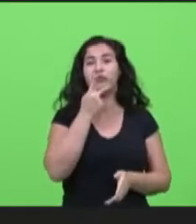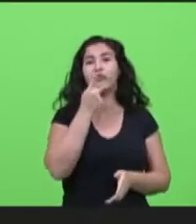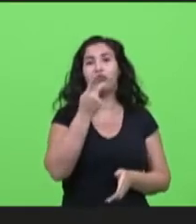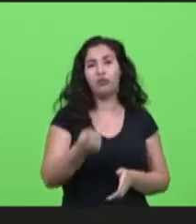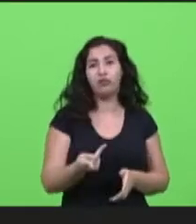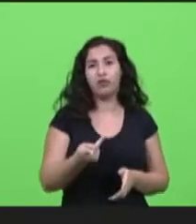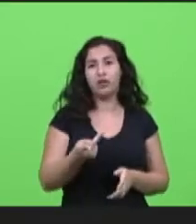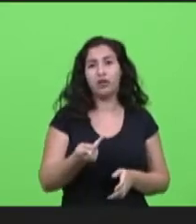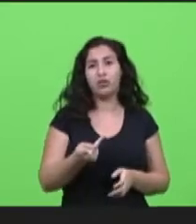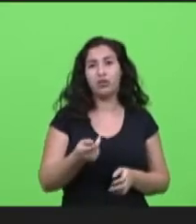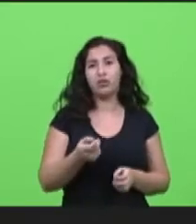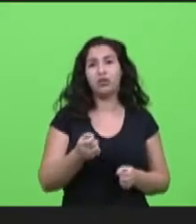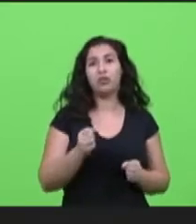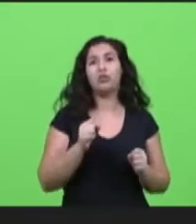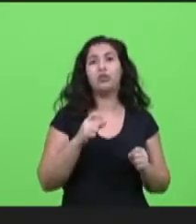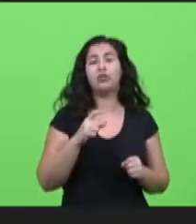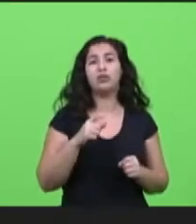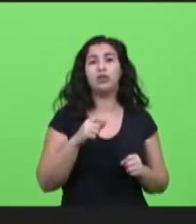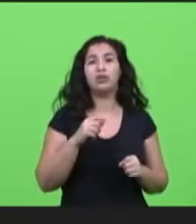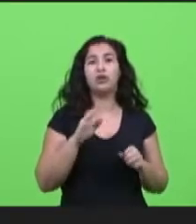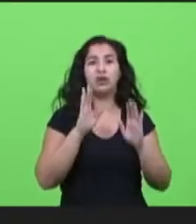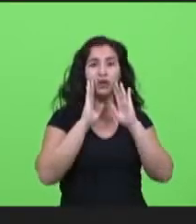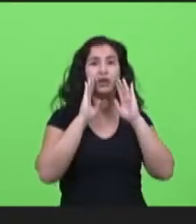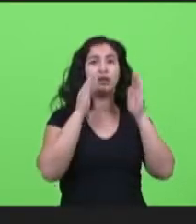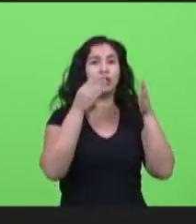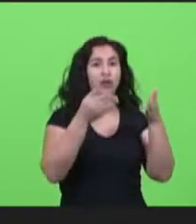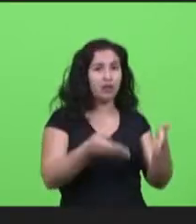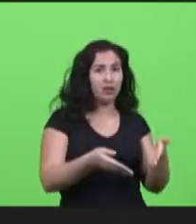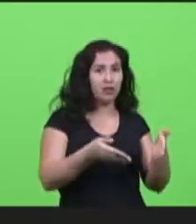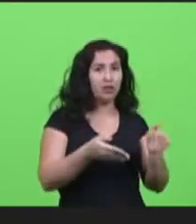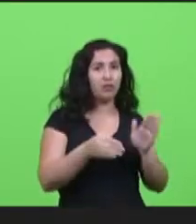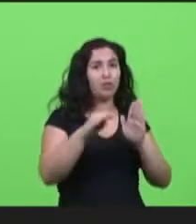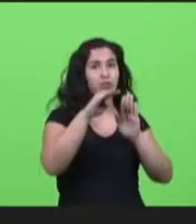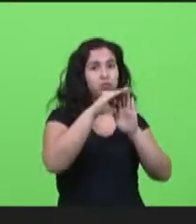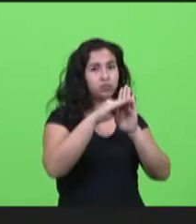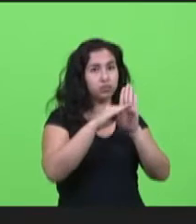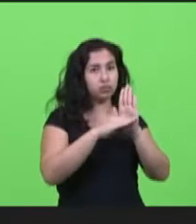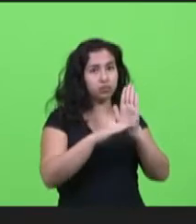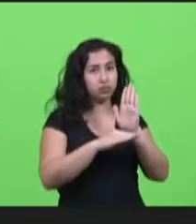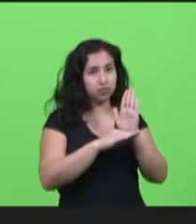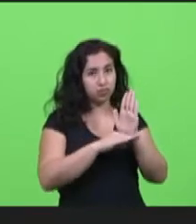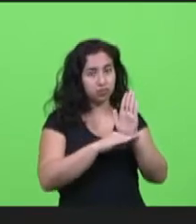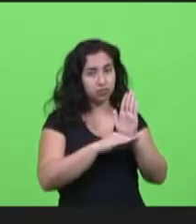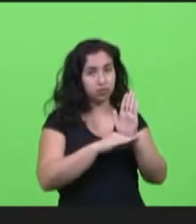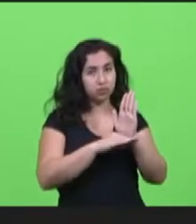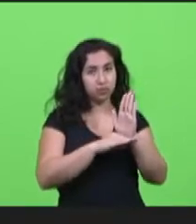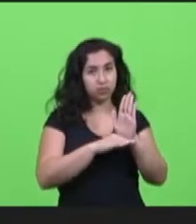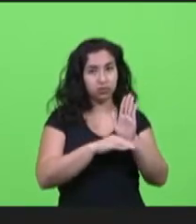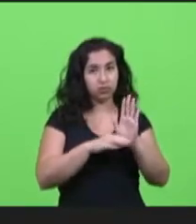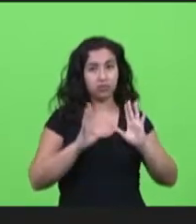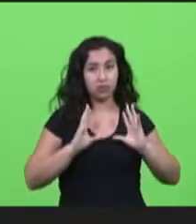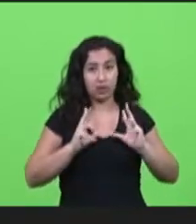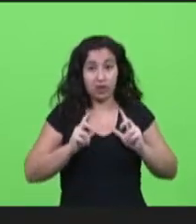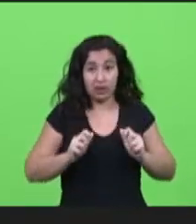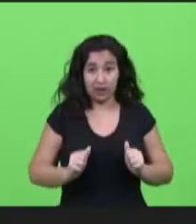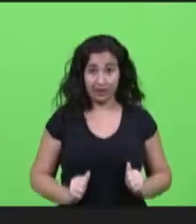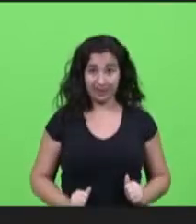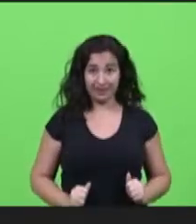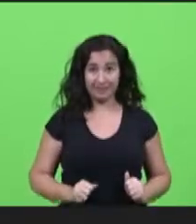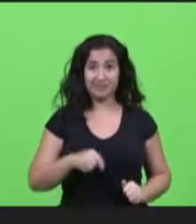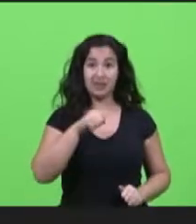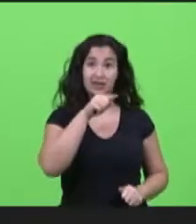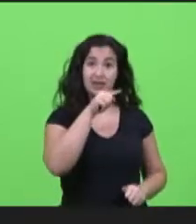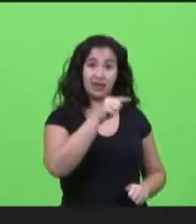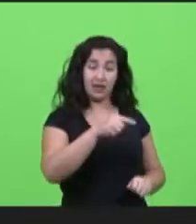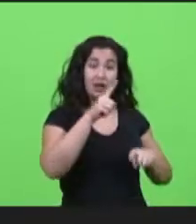as recomendações e as determinações das autoridades sanitárias. Então, por isso eu falo que ele parece